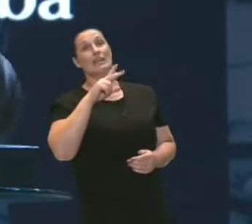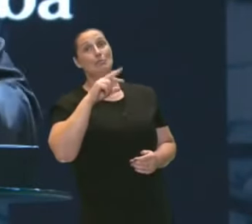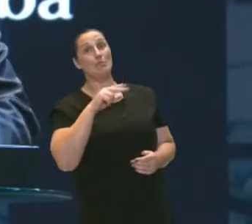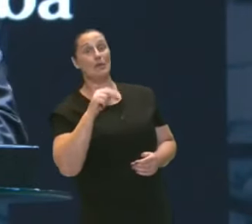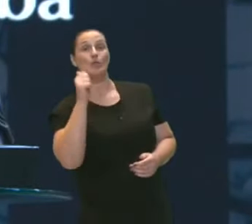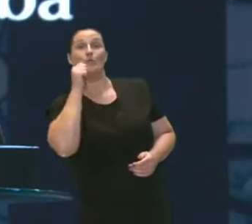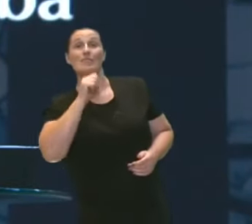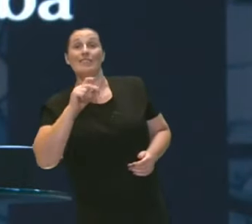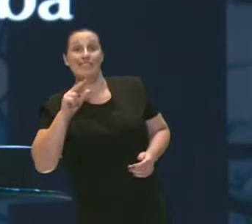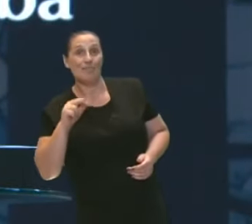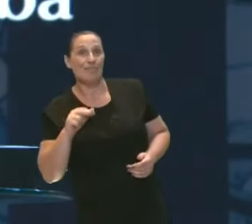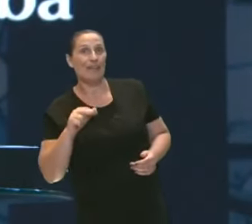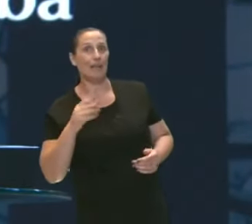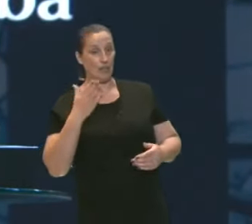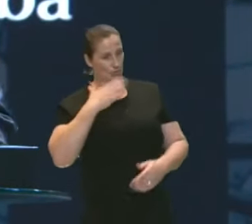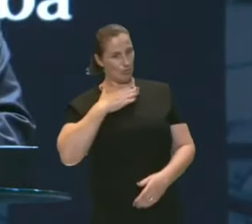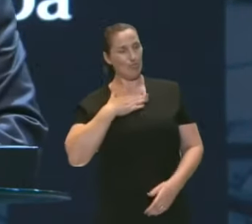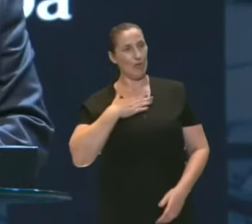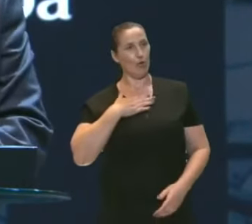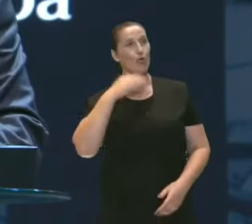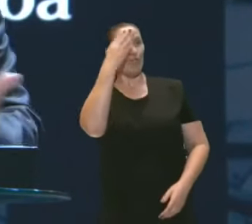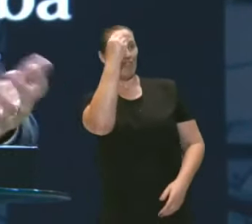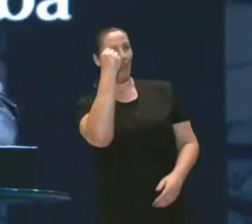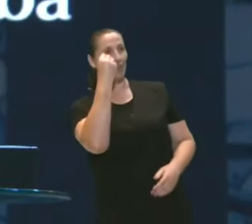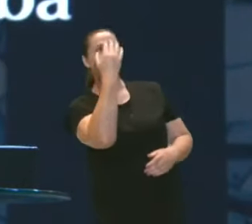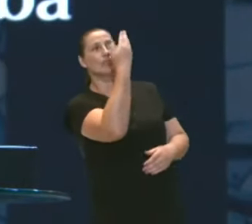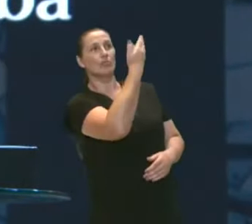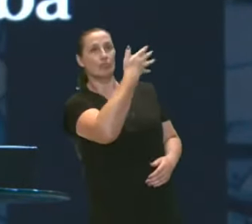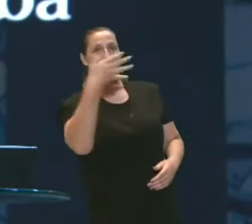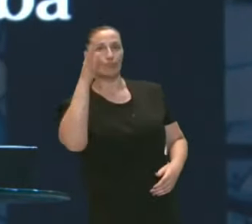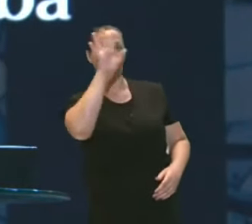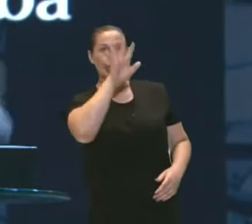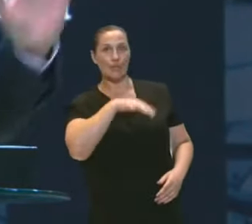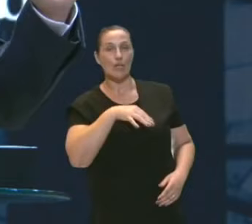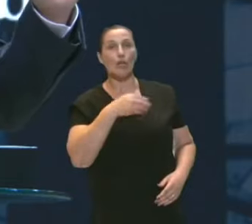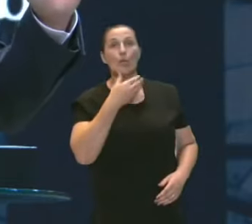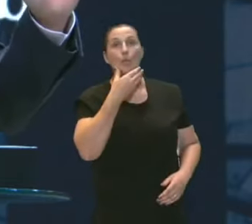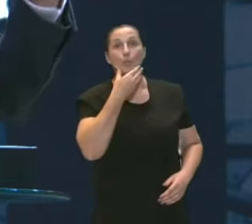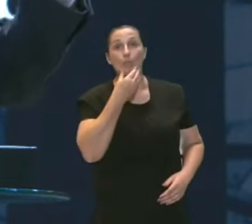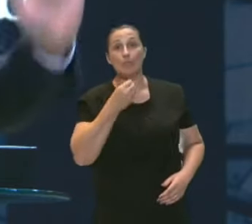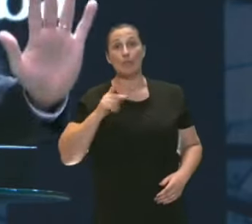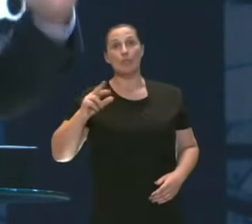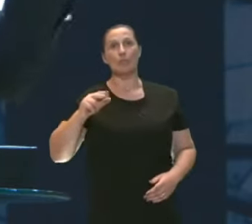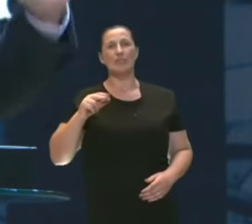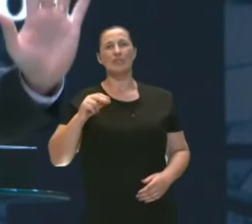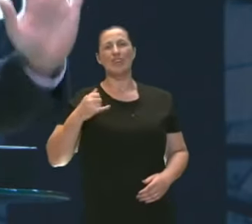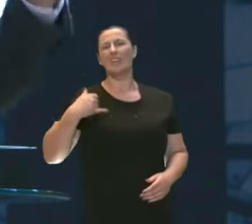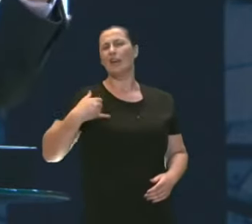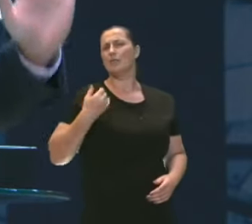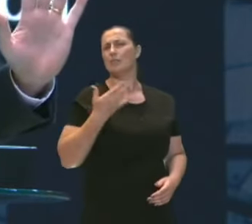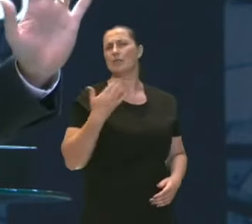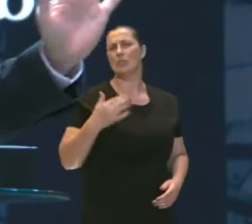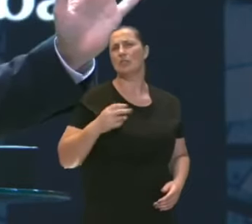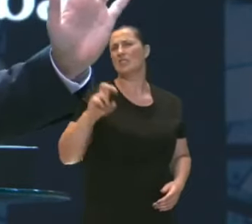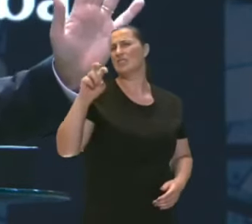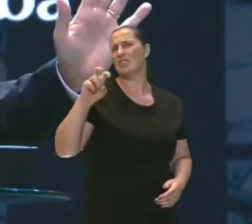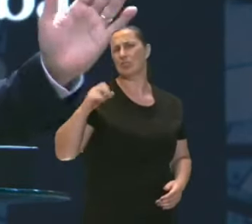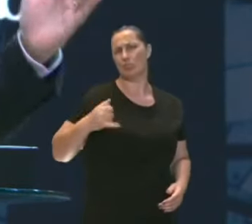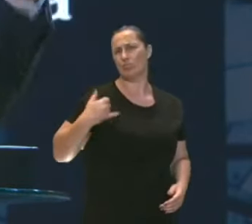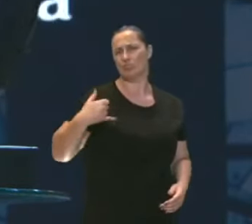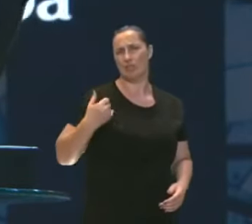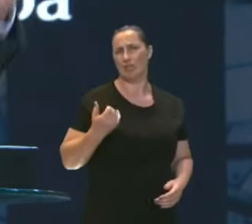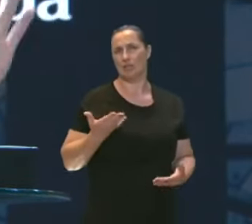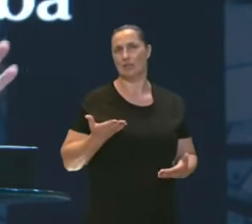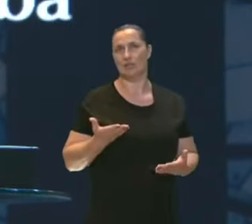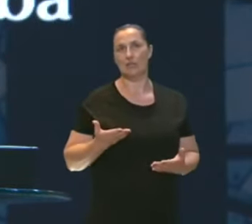Meu irmão não devia ter mais do que uns 5 anos. Ele pegou o meu calendário e passou na parede de casa, e a parede não